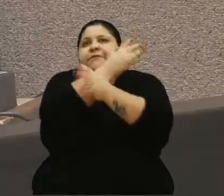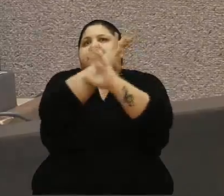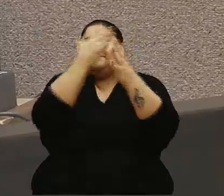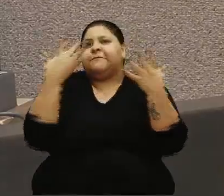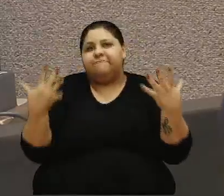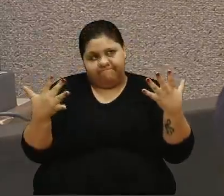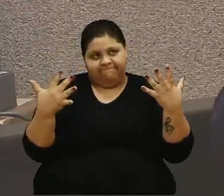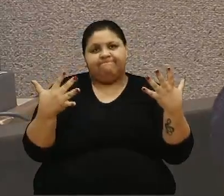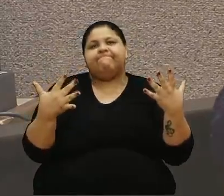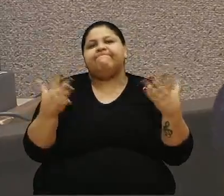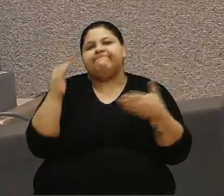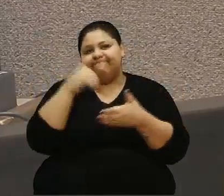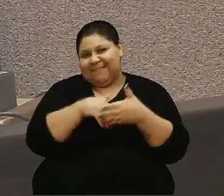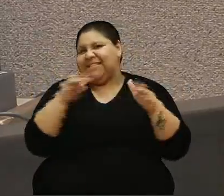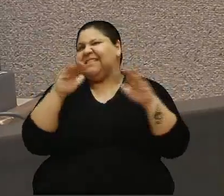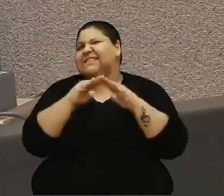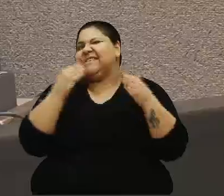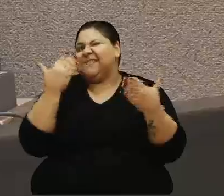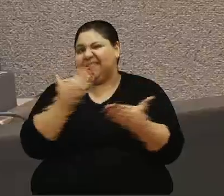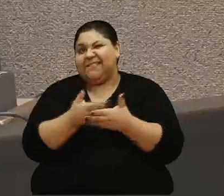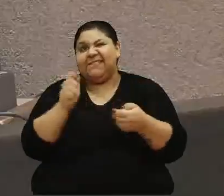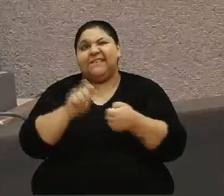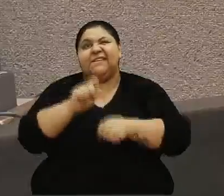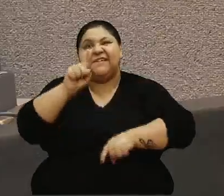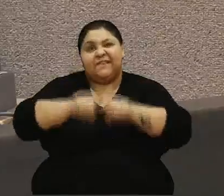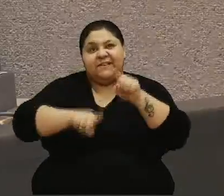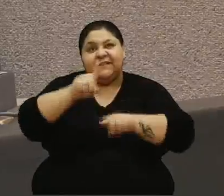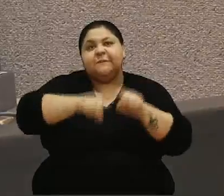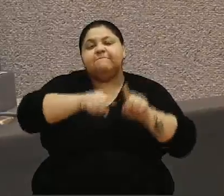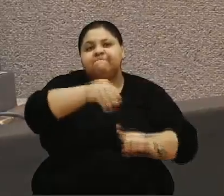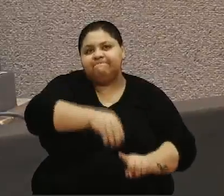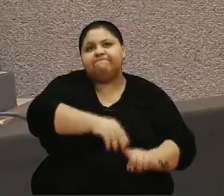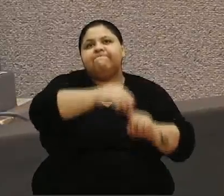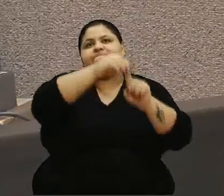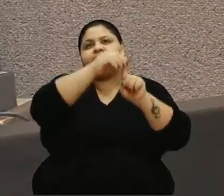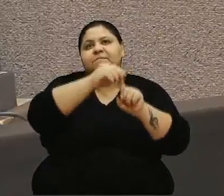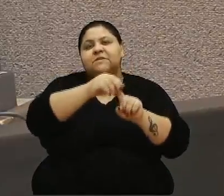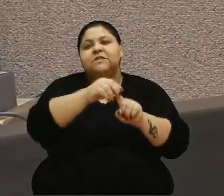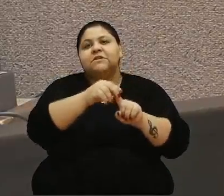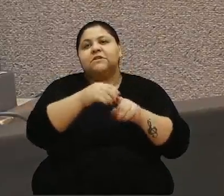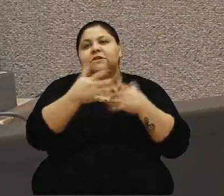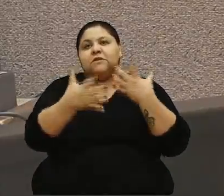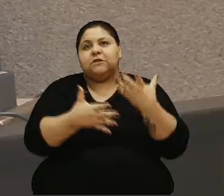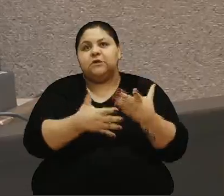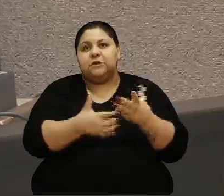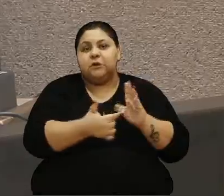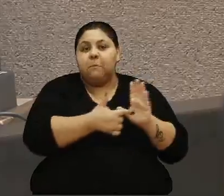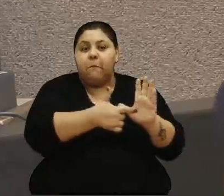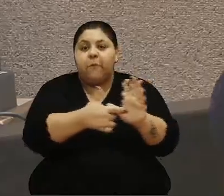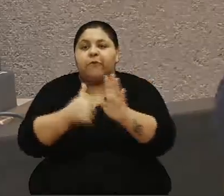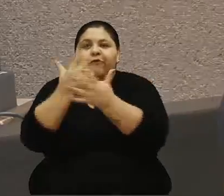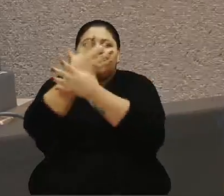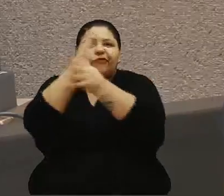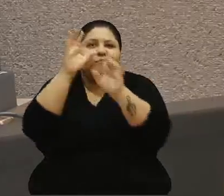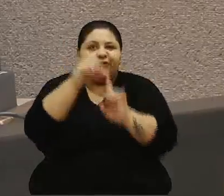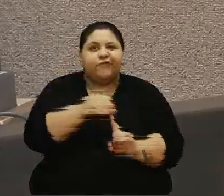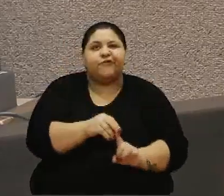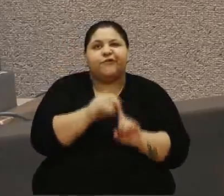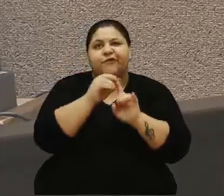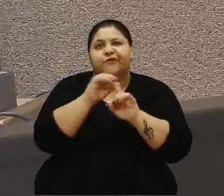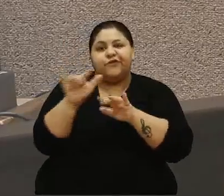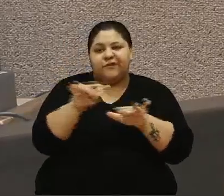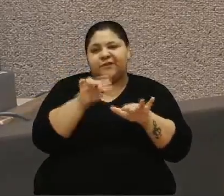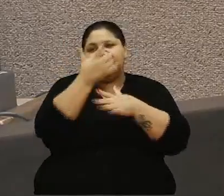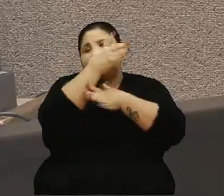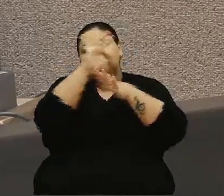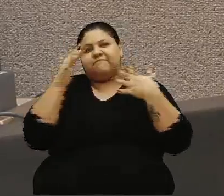realmente nas escolas, fazendo atividades e principalmente, né, pulsando a questão do meio ambiente, principalmente na Semana do